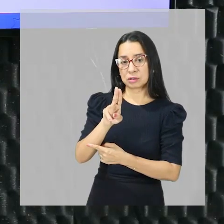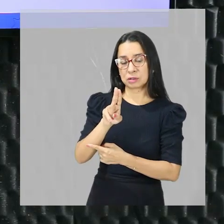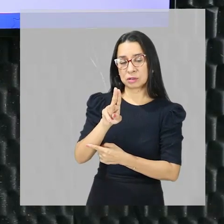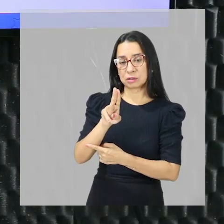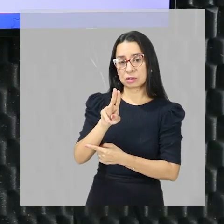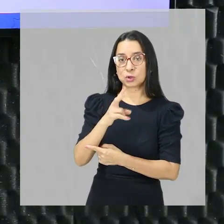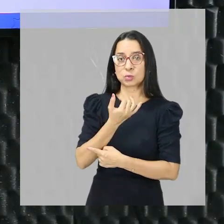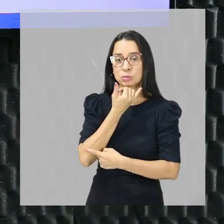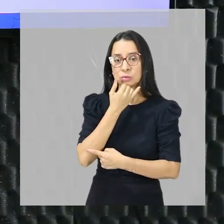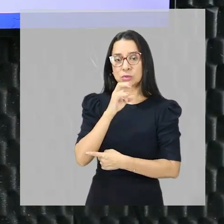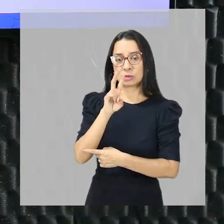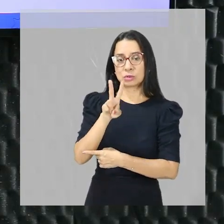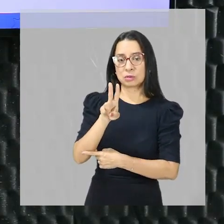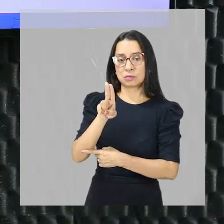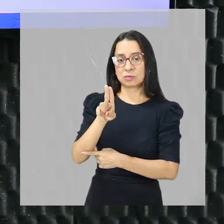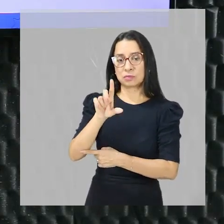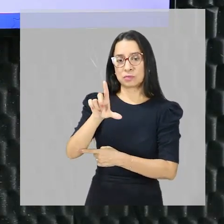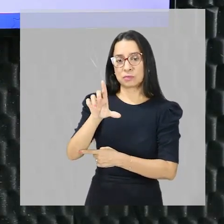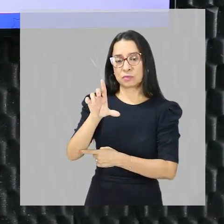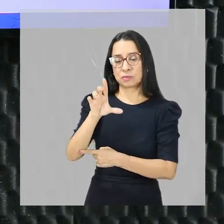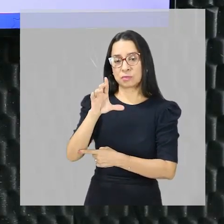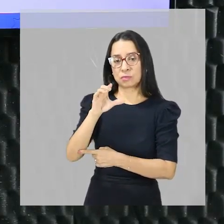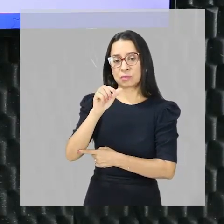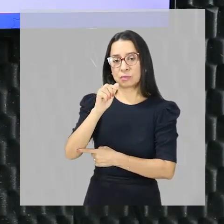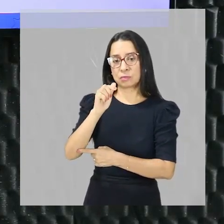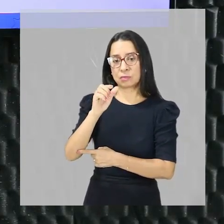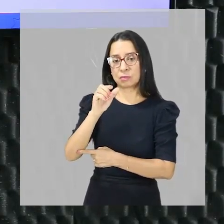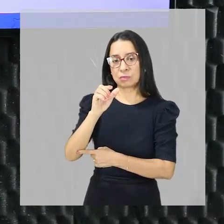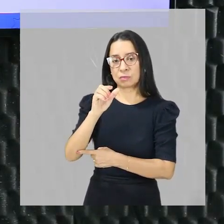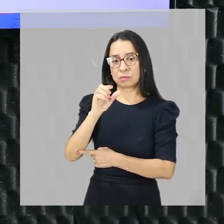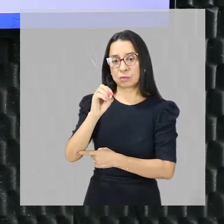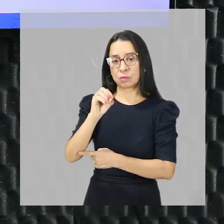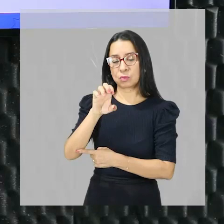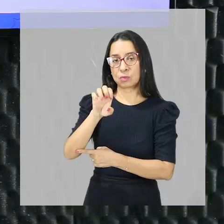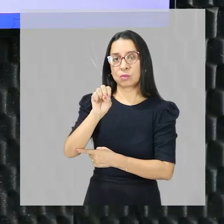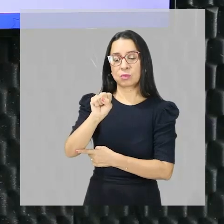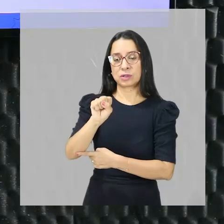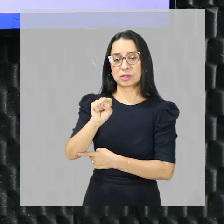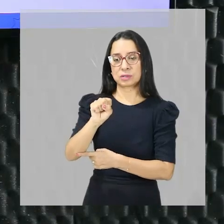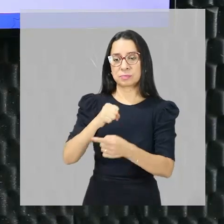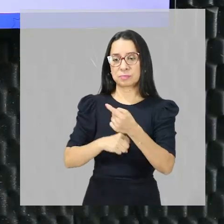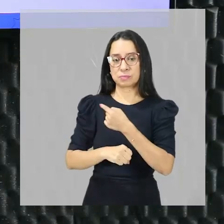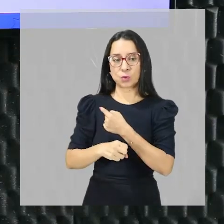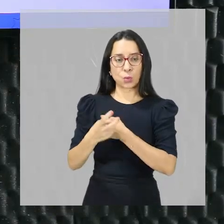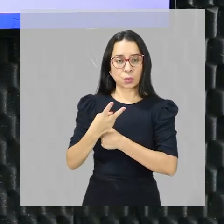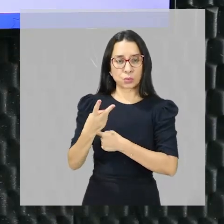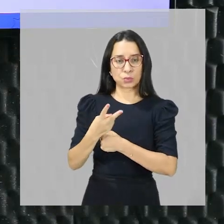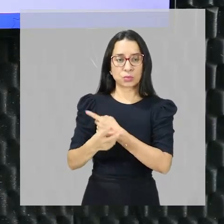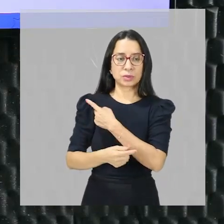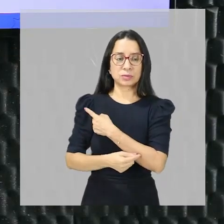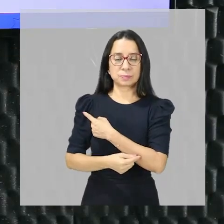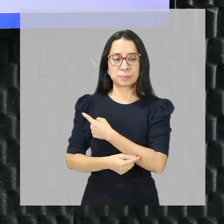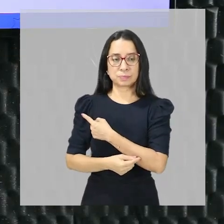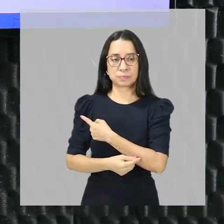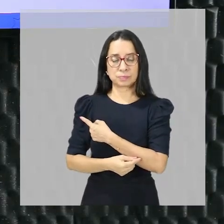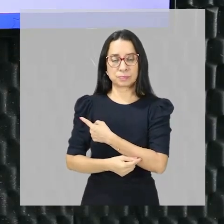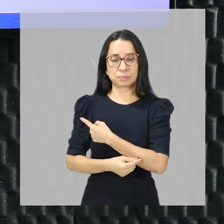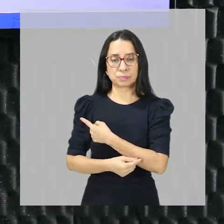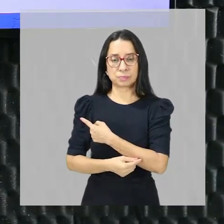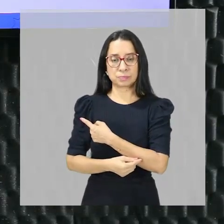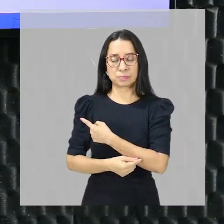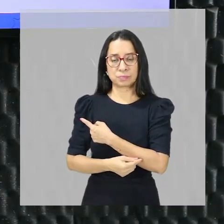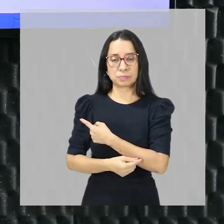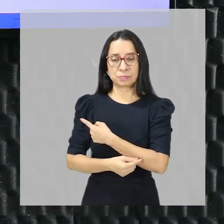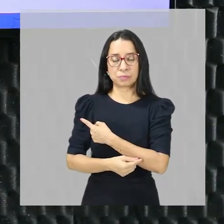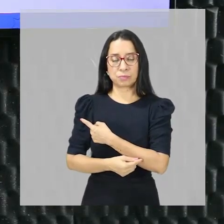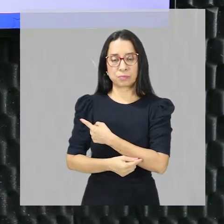Popocatépetl. Deu para entender, né? É o vulcão mexicano, tá? E o filipino Mayon, beleza? Estão ali situados